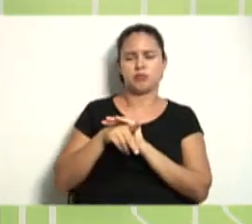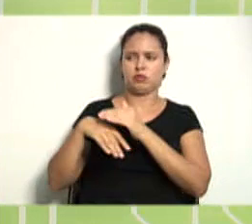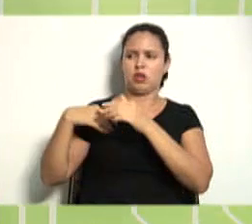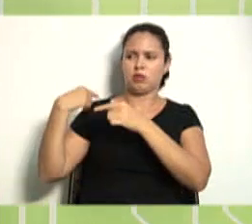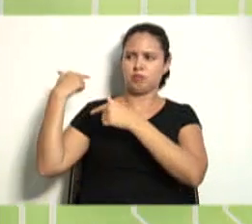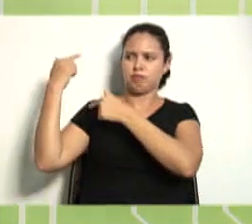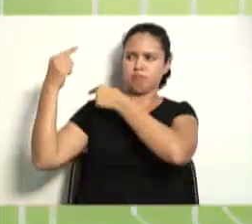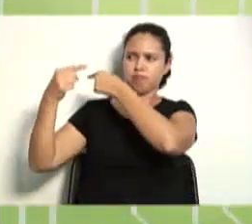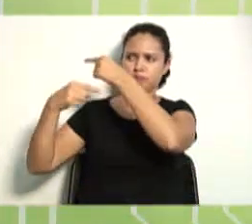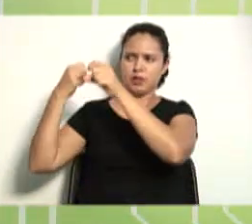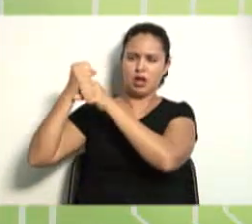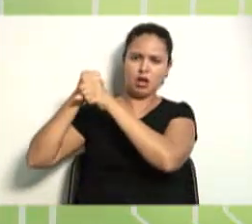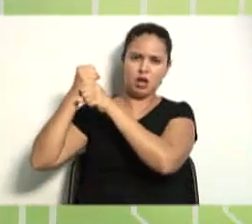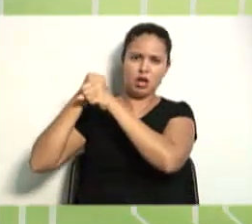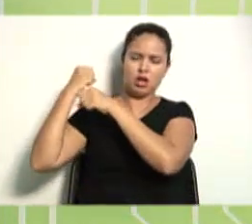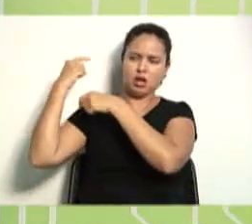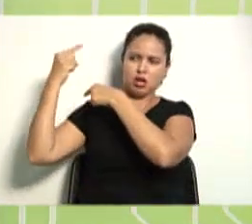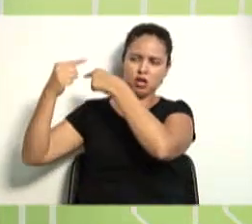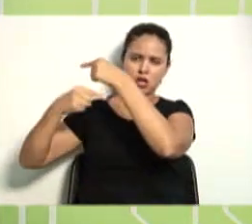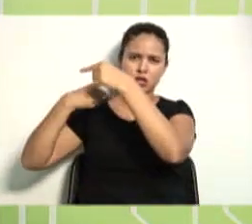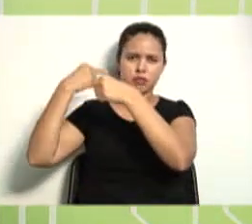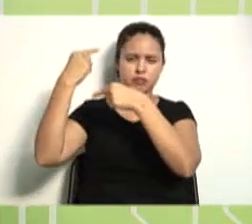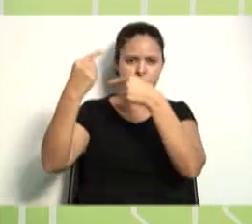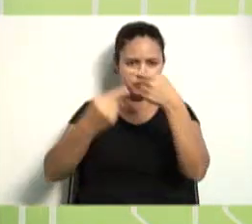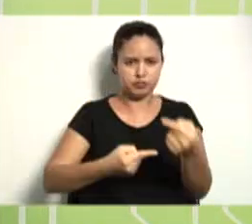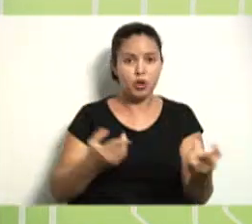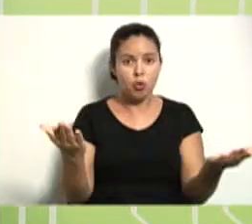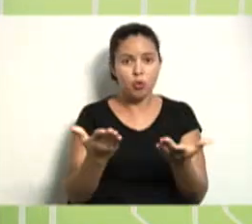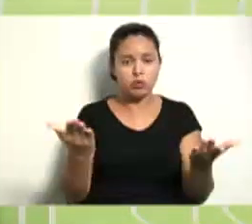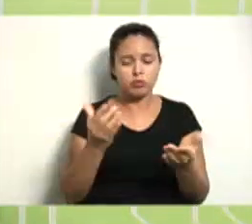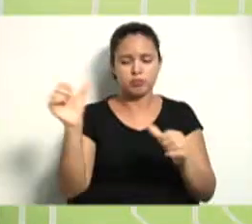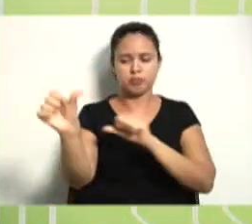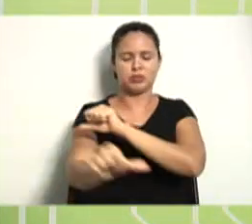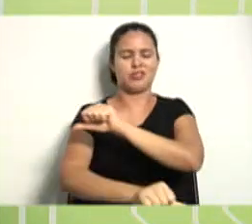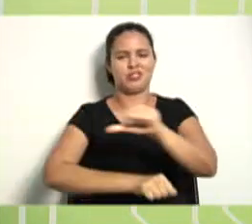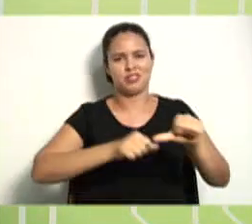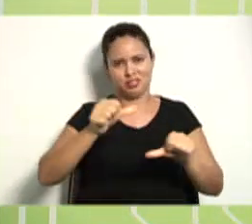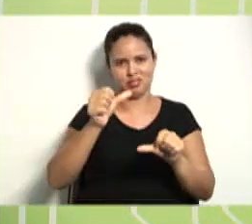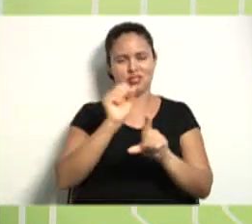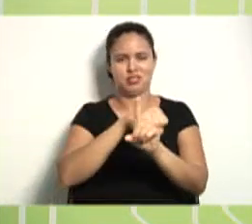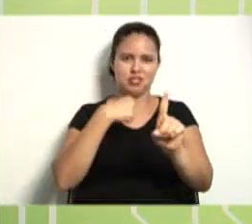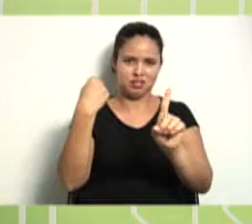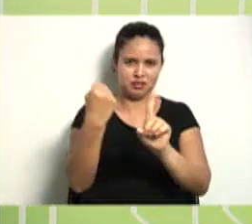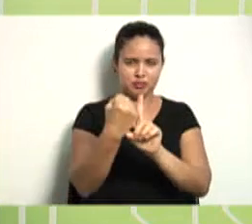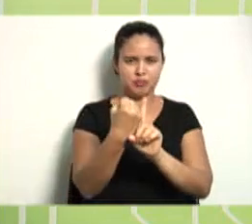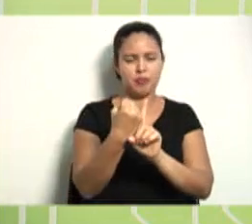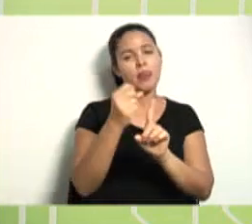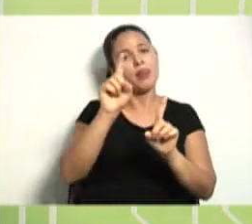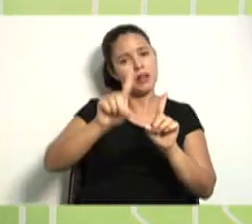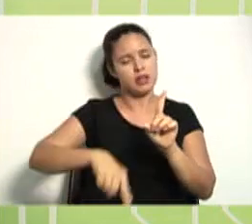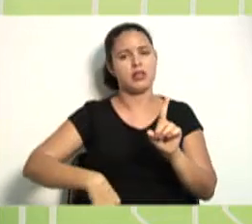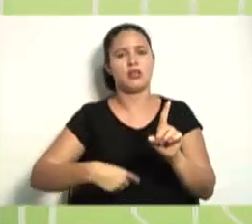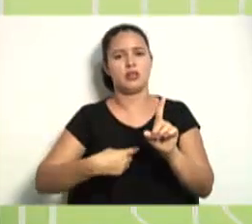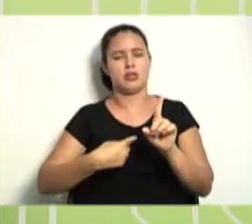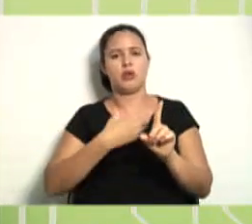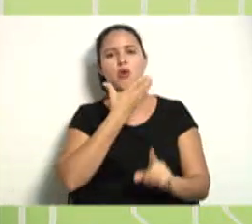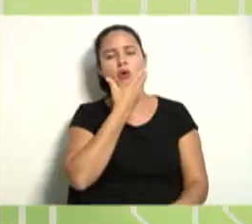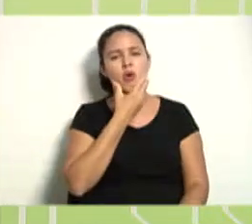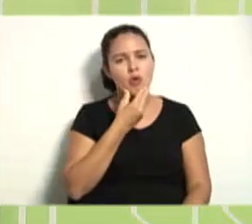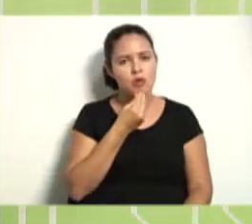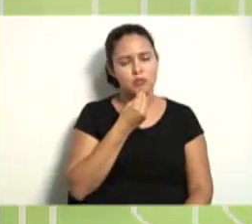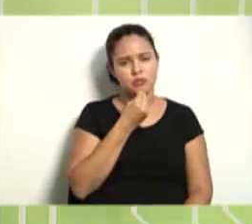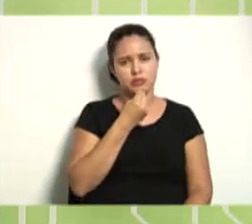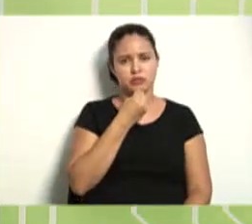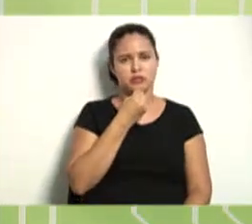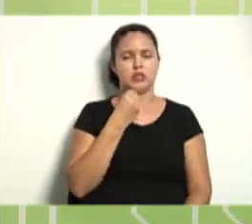esse meio nos transformou. Então, é nesse sentido que o trabalho, ele é a forma do homem intervir no mundo. Porque